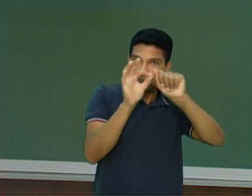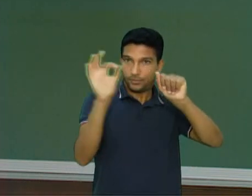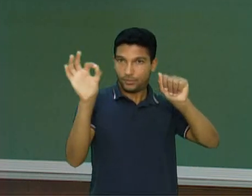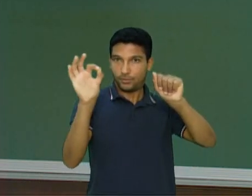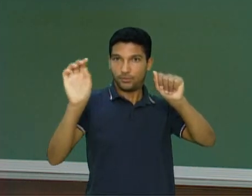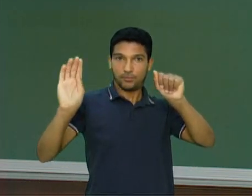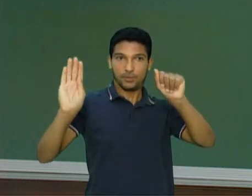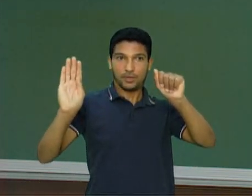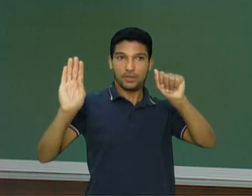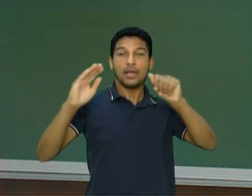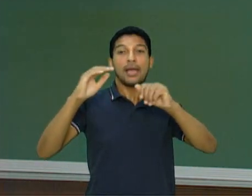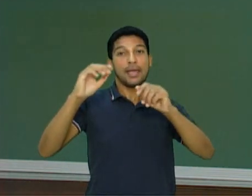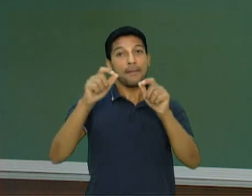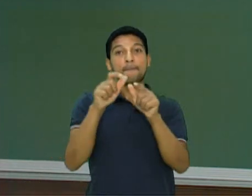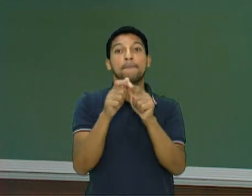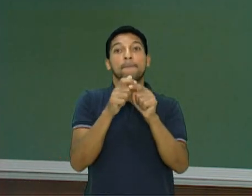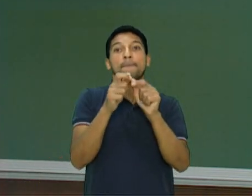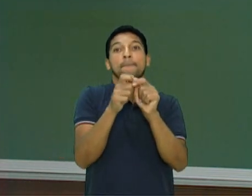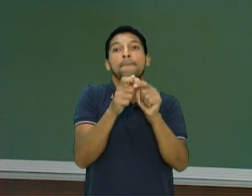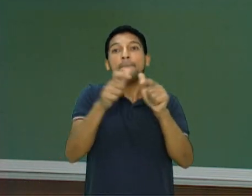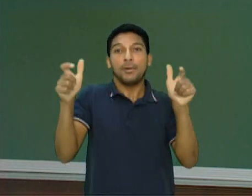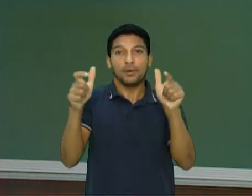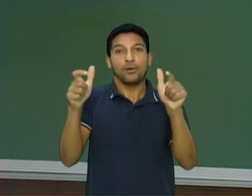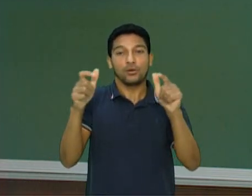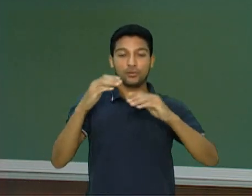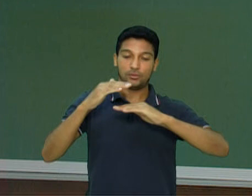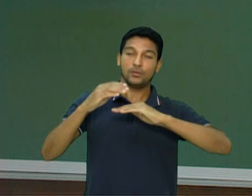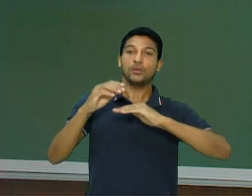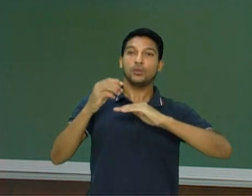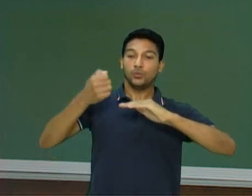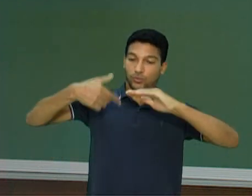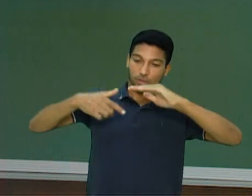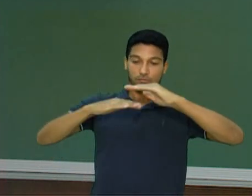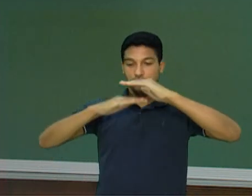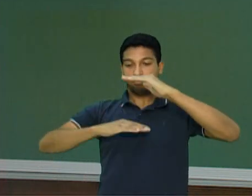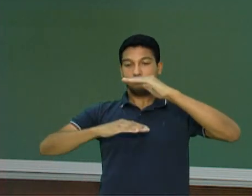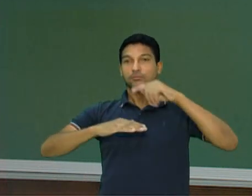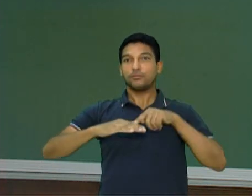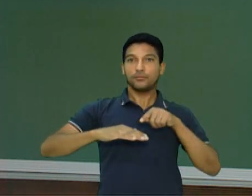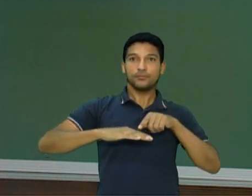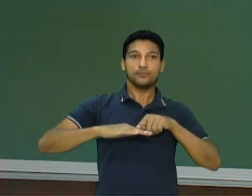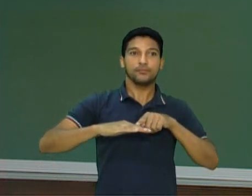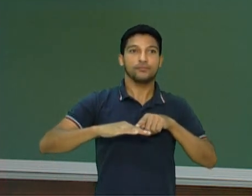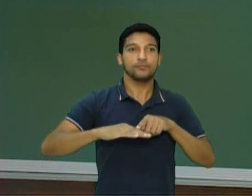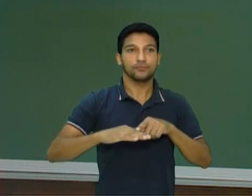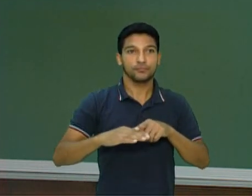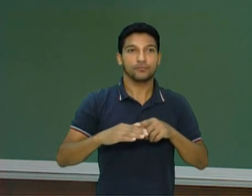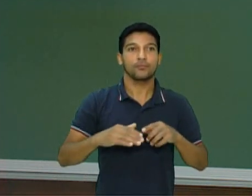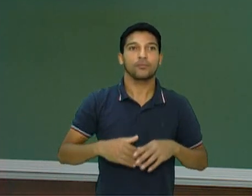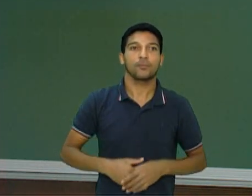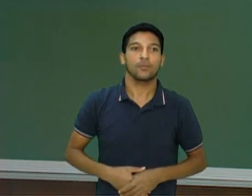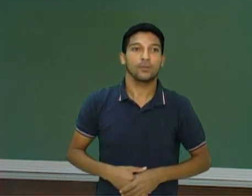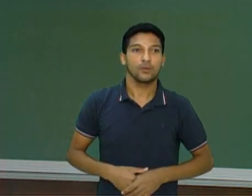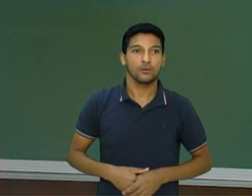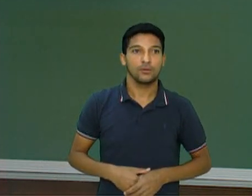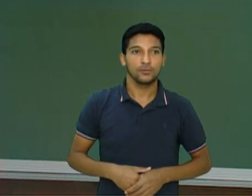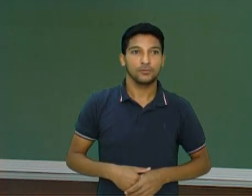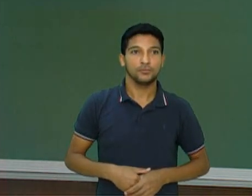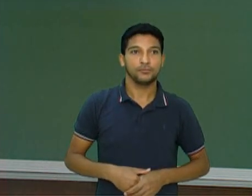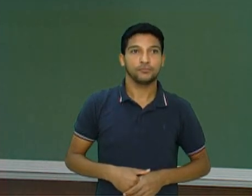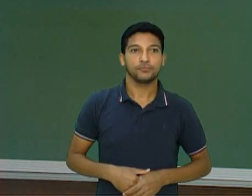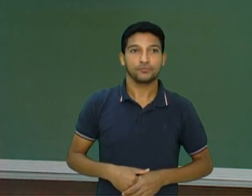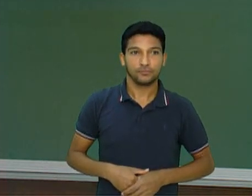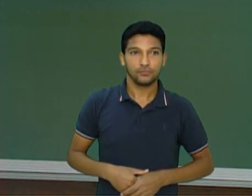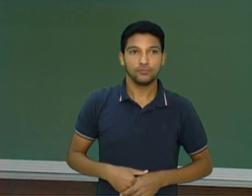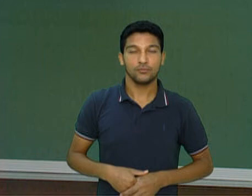segmento A'B', ok? Como esse AB é inclinado, é isso que significa o oblíquo, né? Ele vai ser maior que a sua sombra,